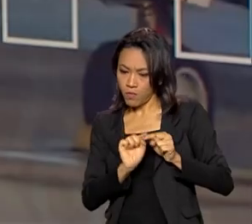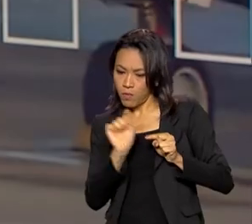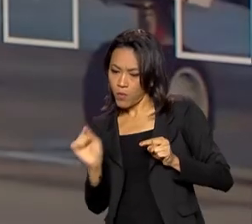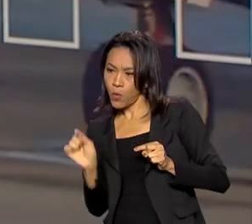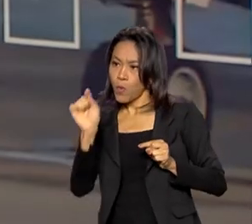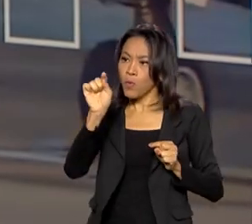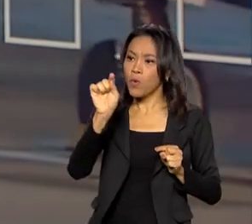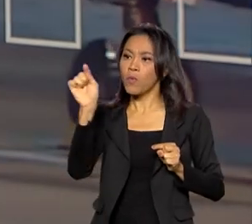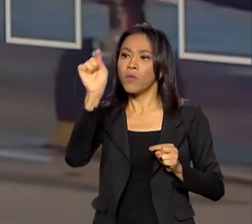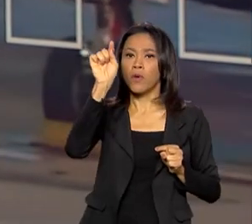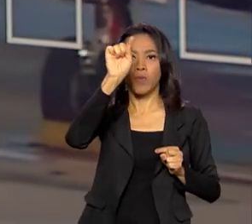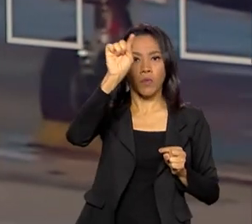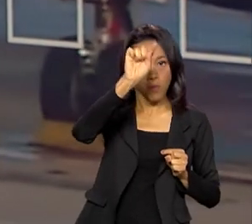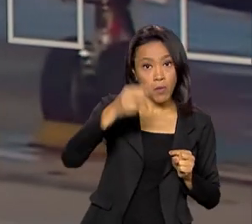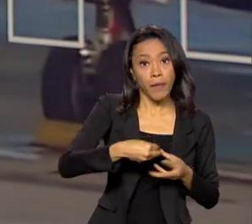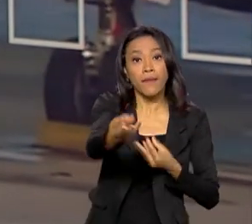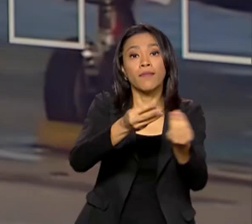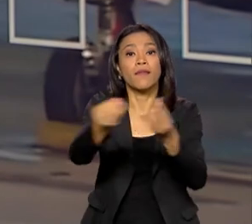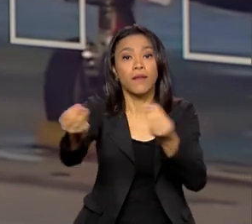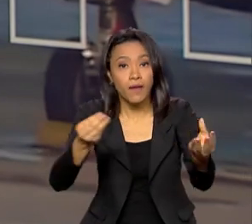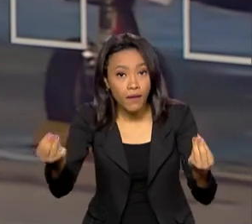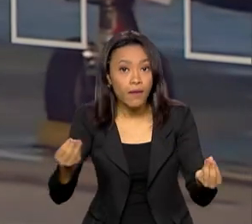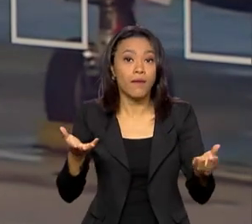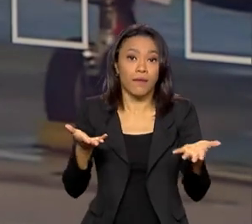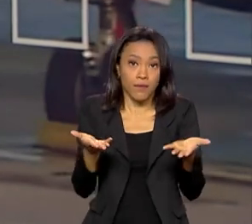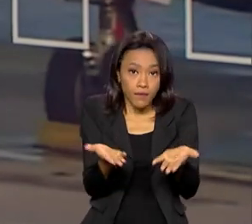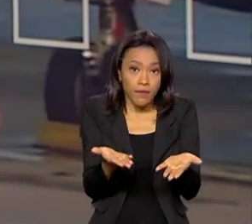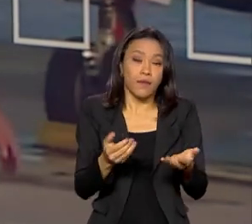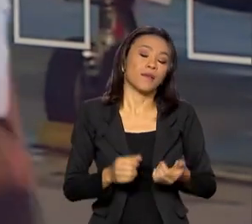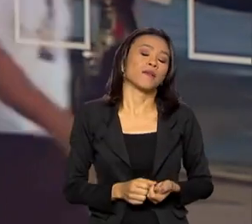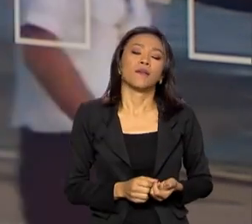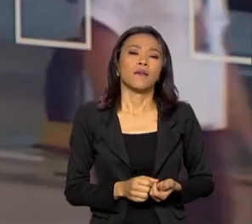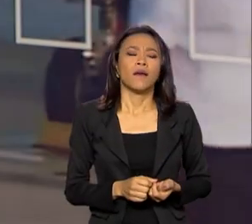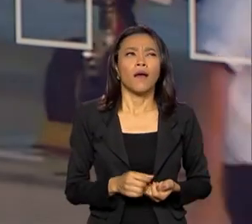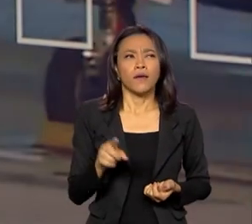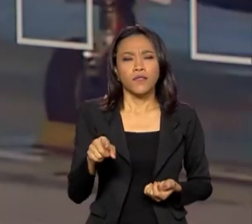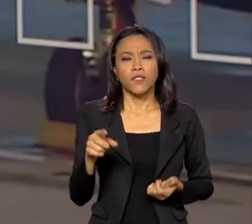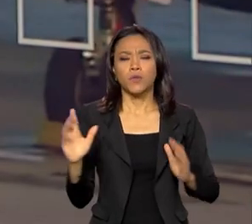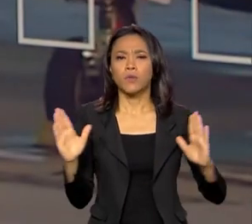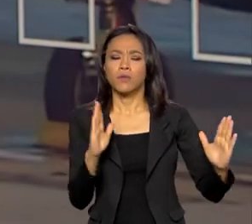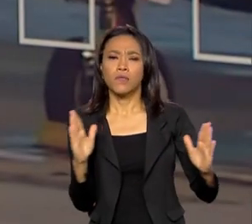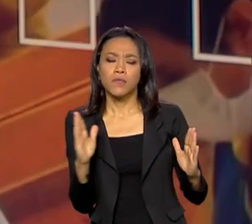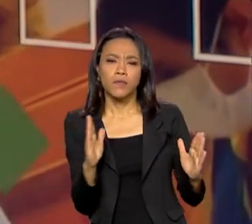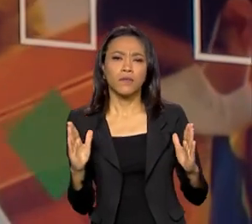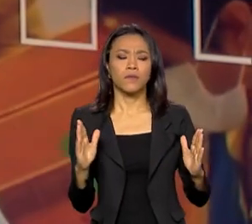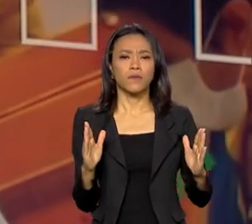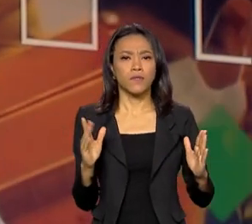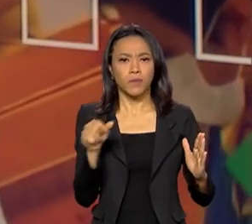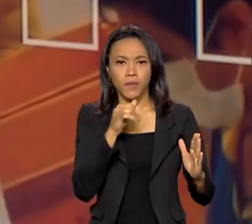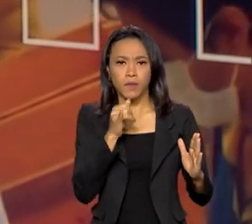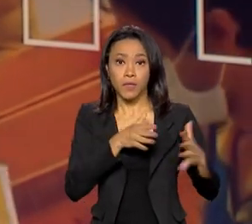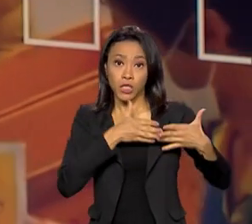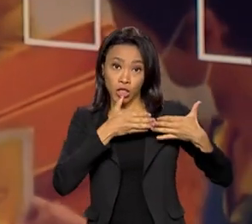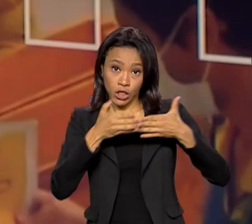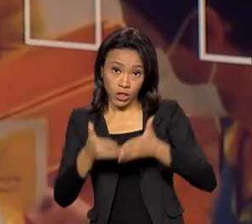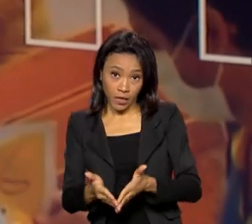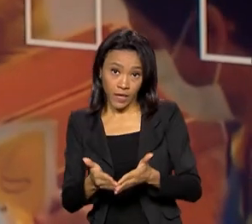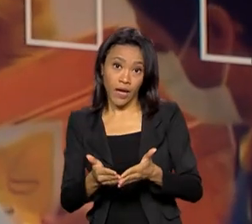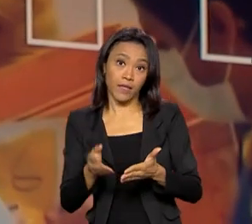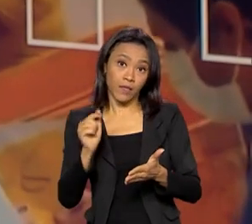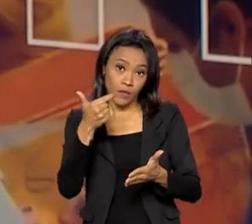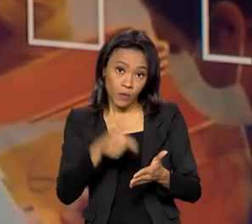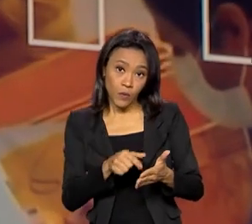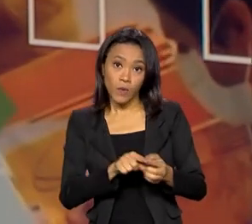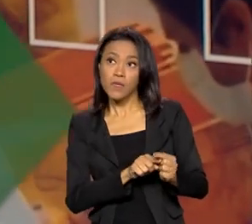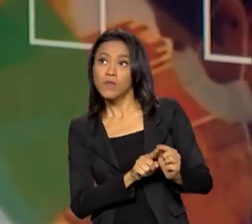pontual, uma vez que a gente pode dimensionar no tempo entre os momentos de saída e de chegada aos locais de